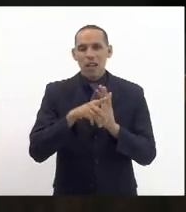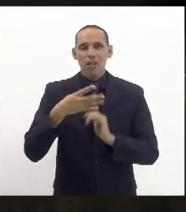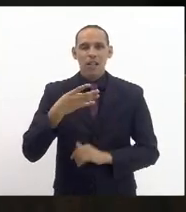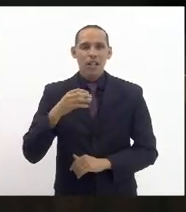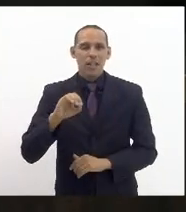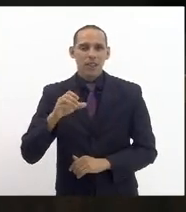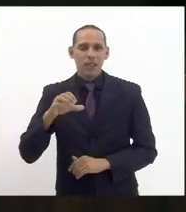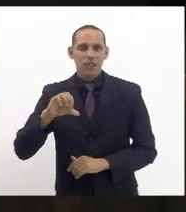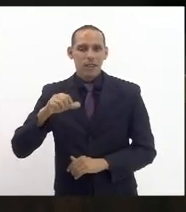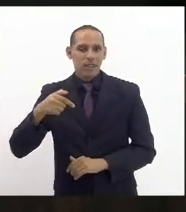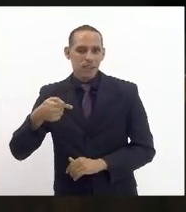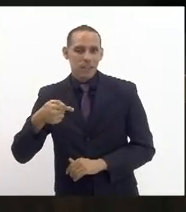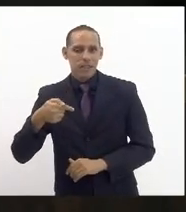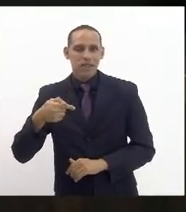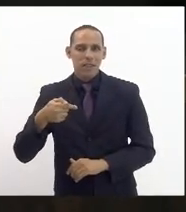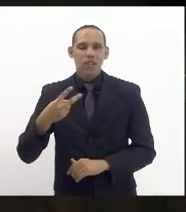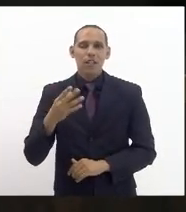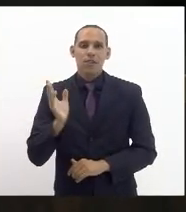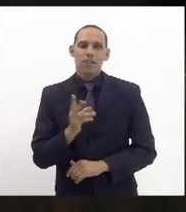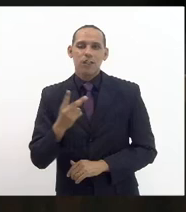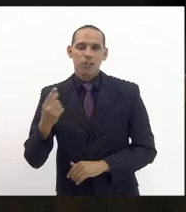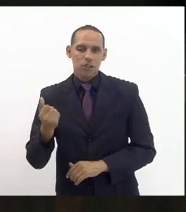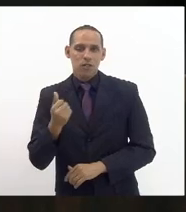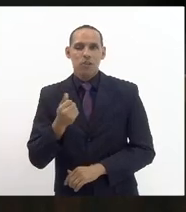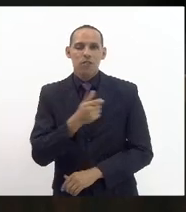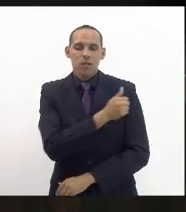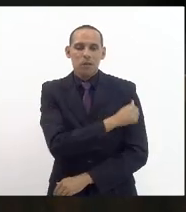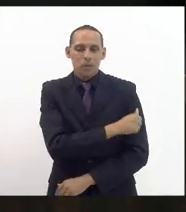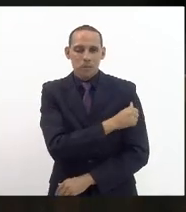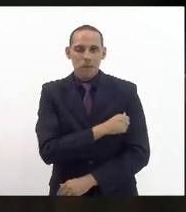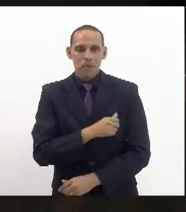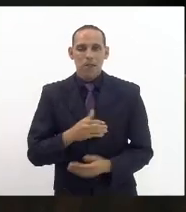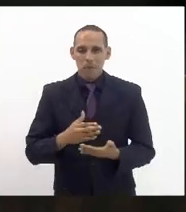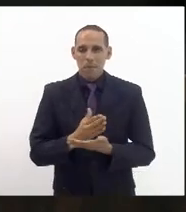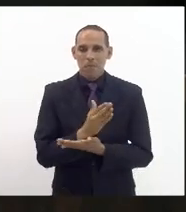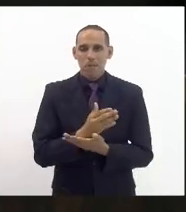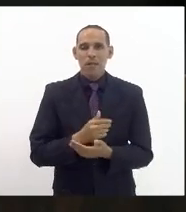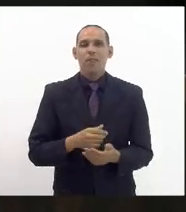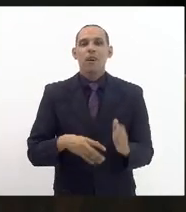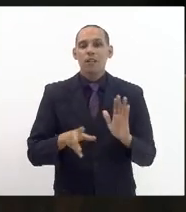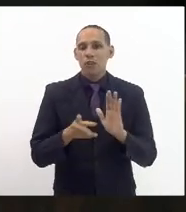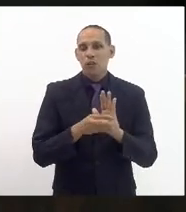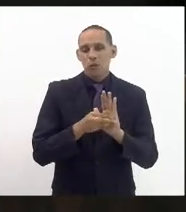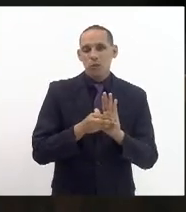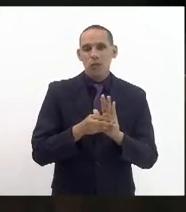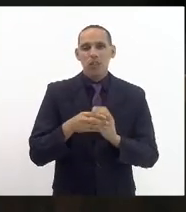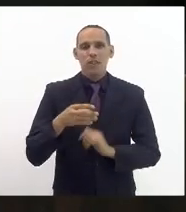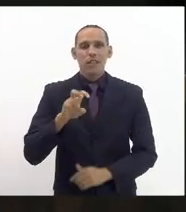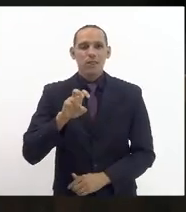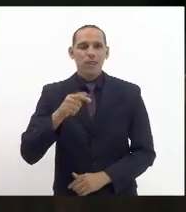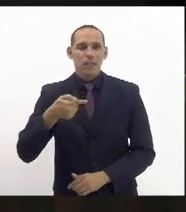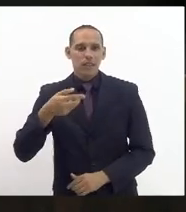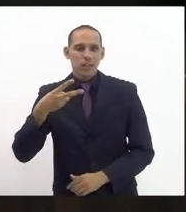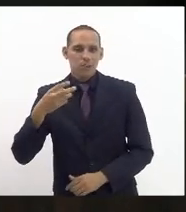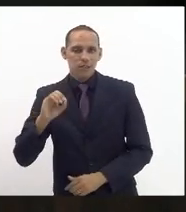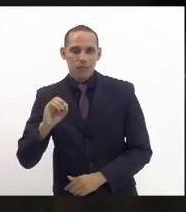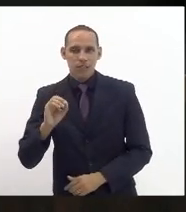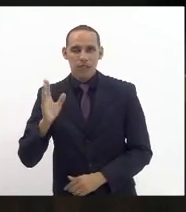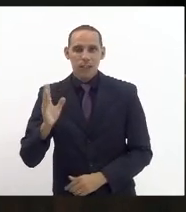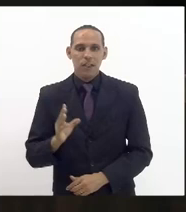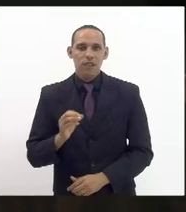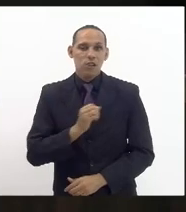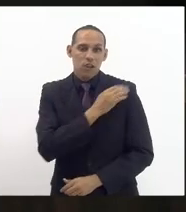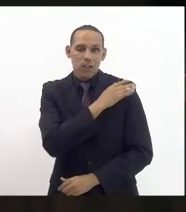deputada Fermeira Rejane. Se os que aprovam, permaneçam como estão, aprovado. Requer inclusão na ordem do dia do projeto de lei 5720, deputado